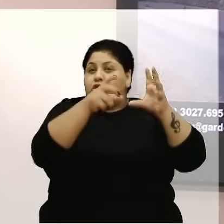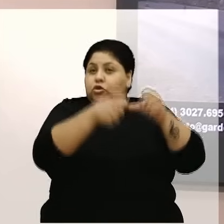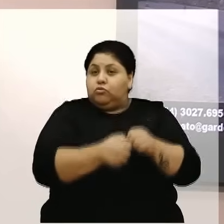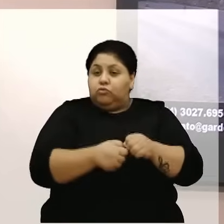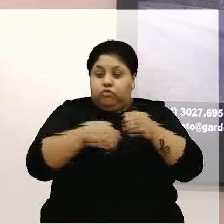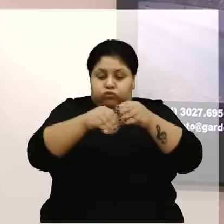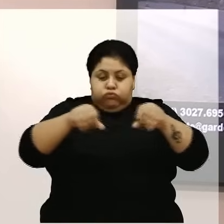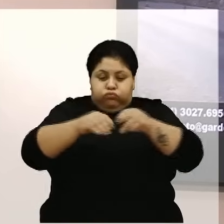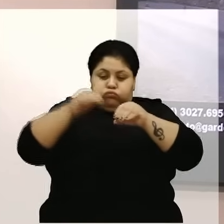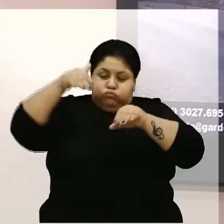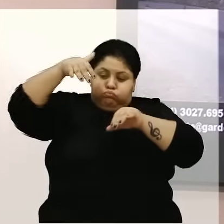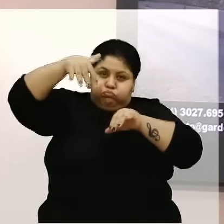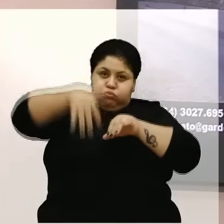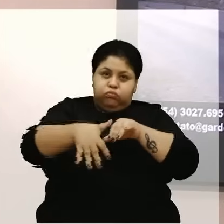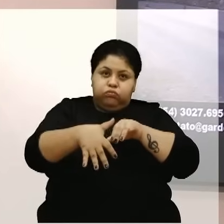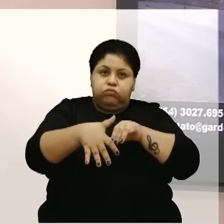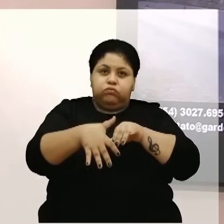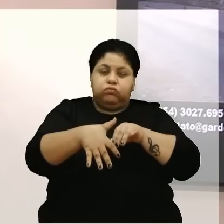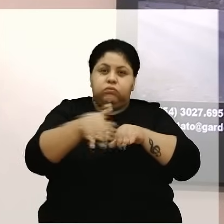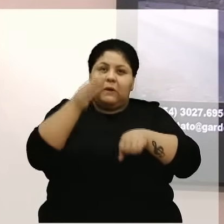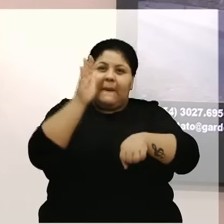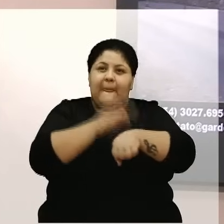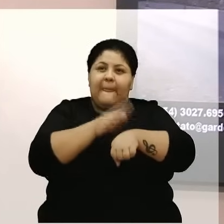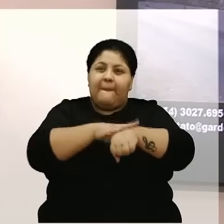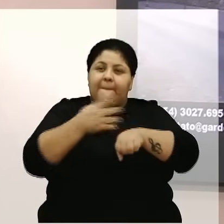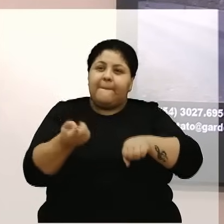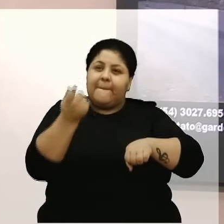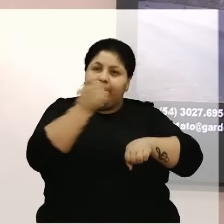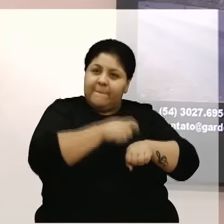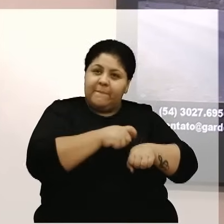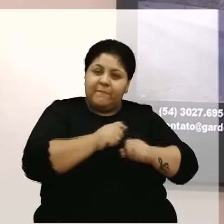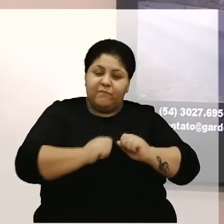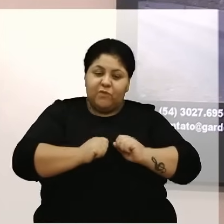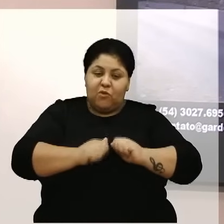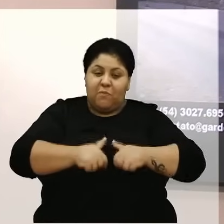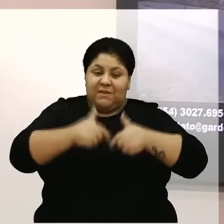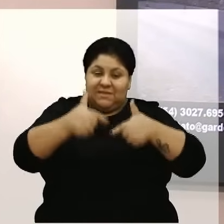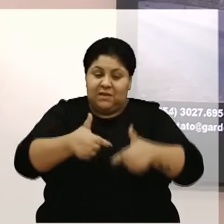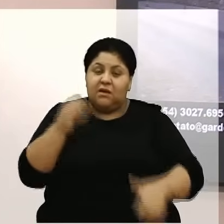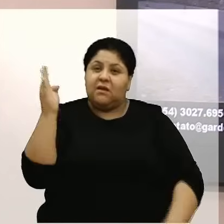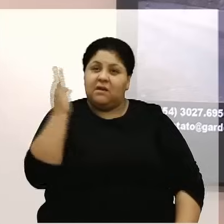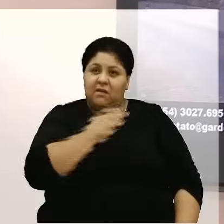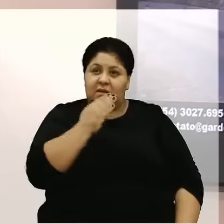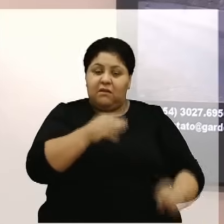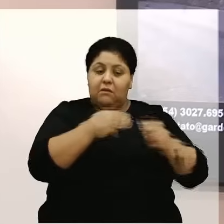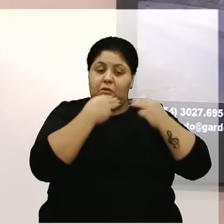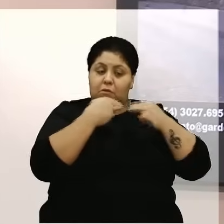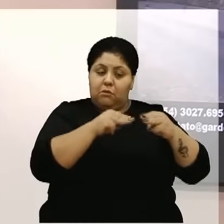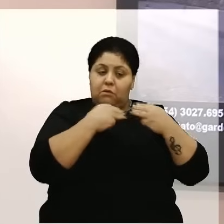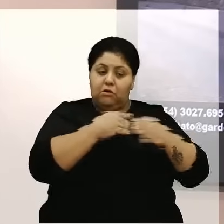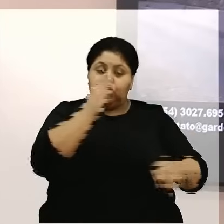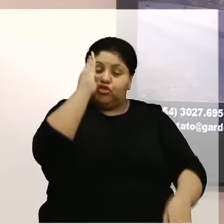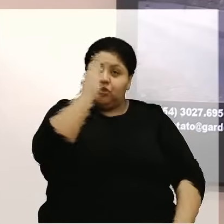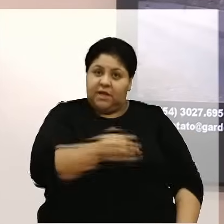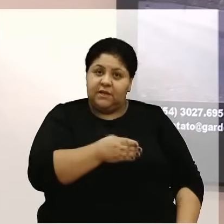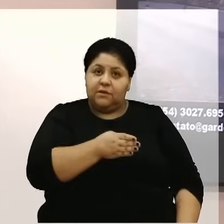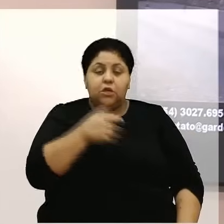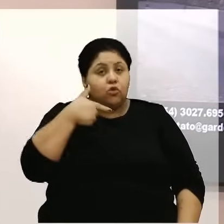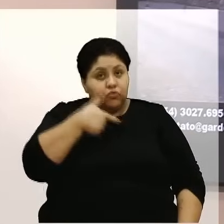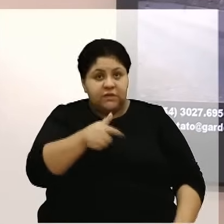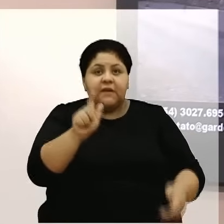a adutora se encontra. Então, no momento que a gente precisar fazer uma ação emergencial, a máquina chega direto no local e consegue